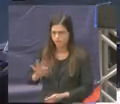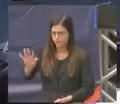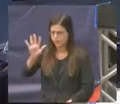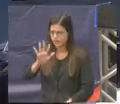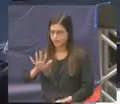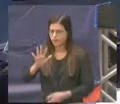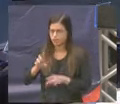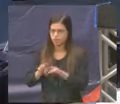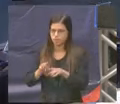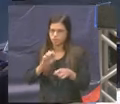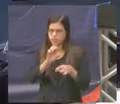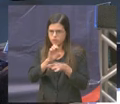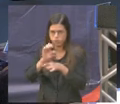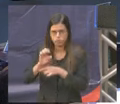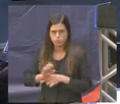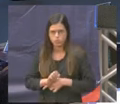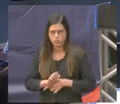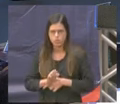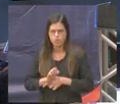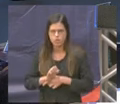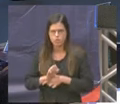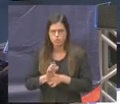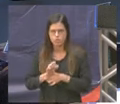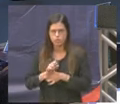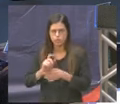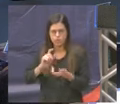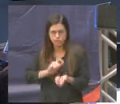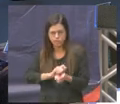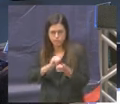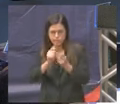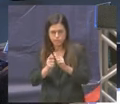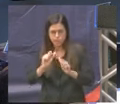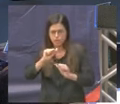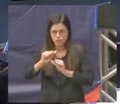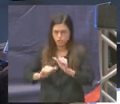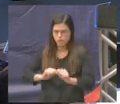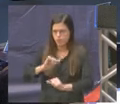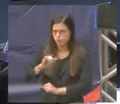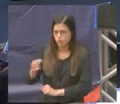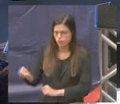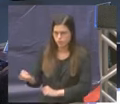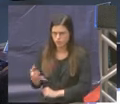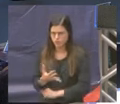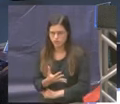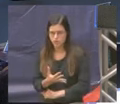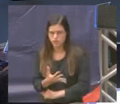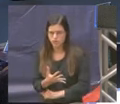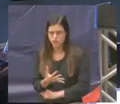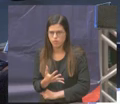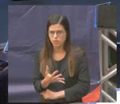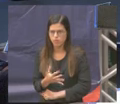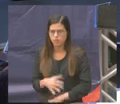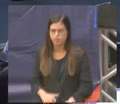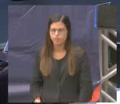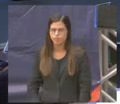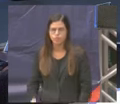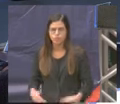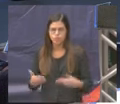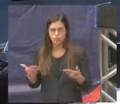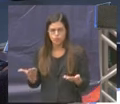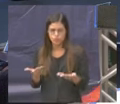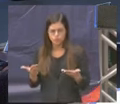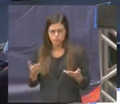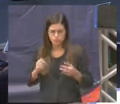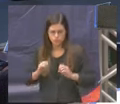nas esferas estaduais, que é convertido, é revertido em inovação. A gente, né, hoje eu